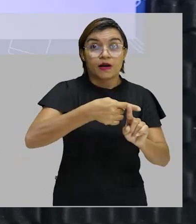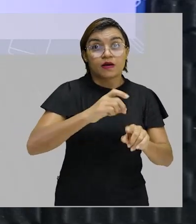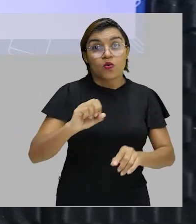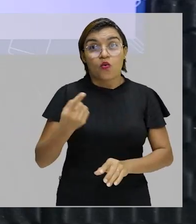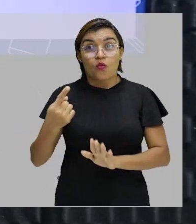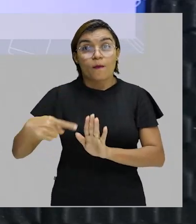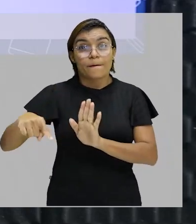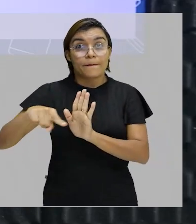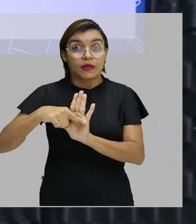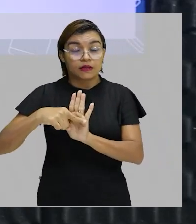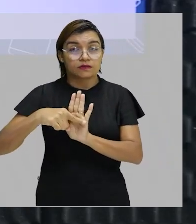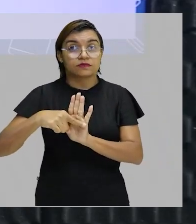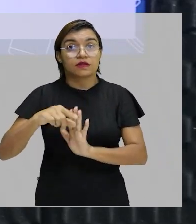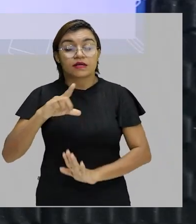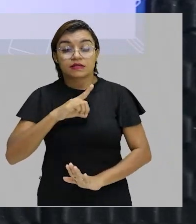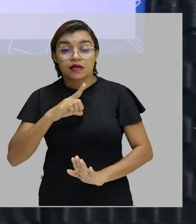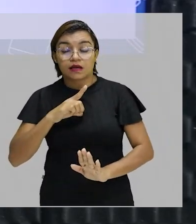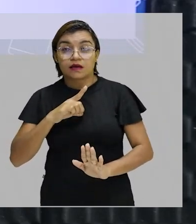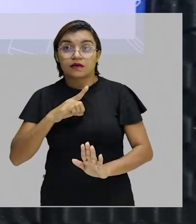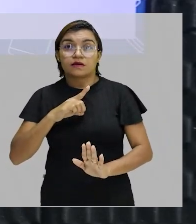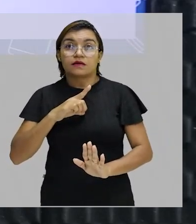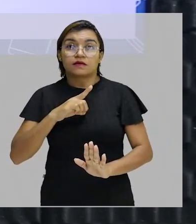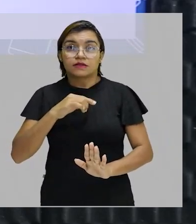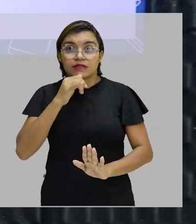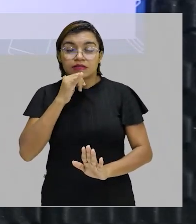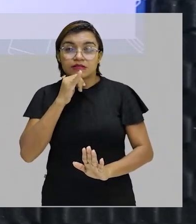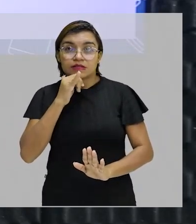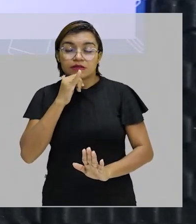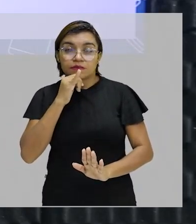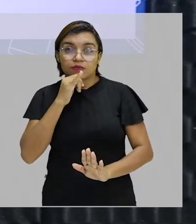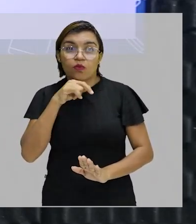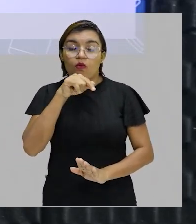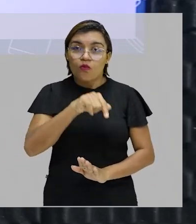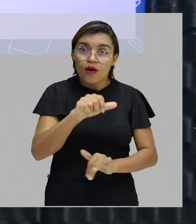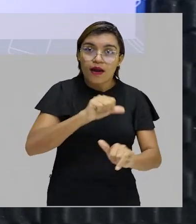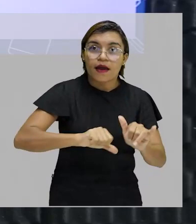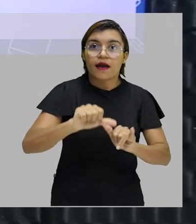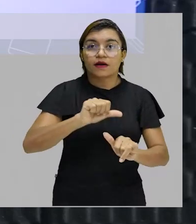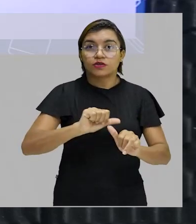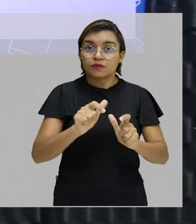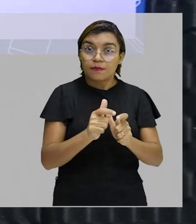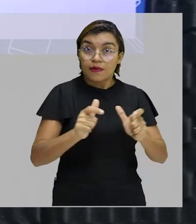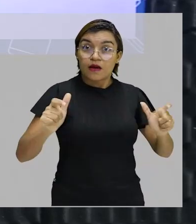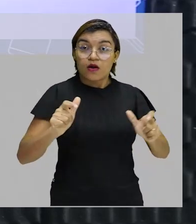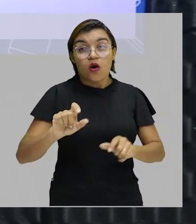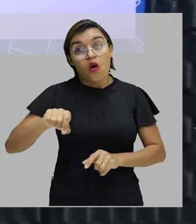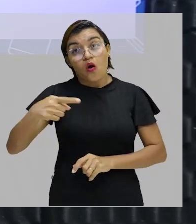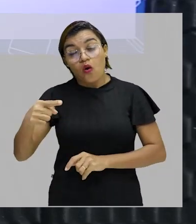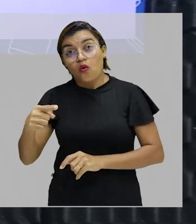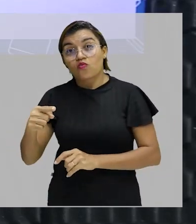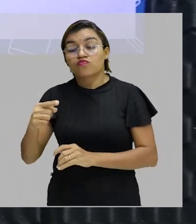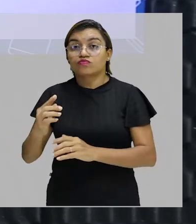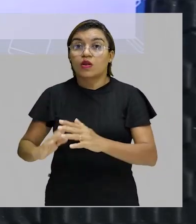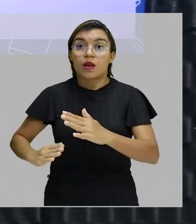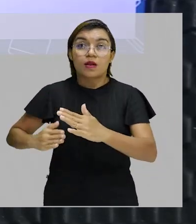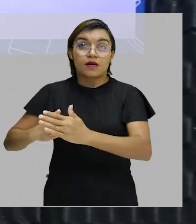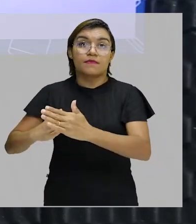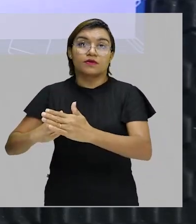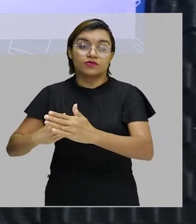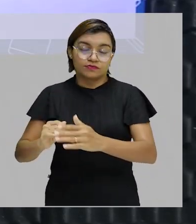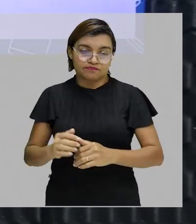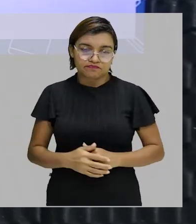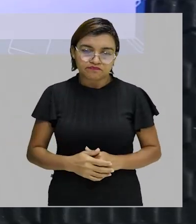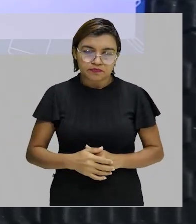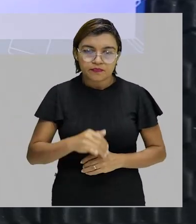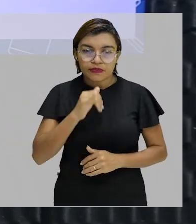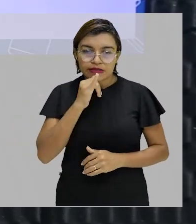vai ter um reagente em excesso ou um reagente limitante. Show de bola? Então, nosso objetivo é compreender como